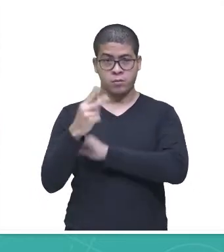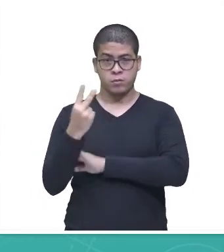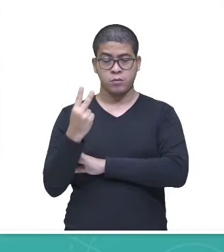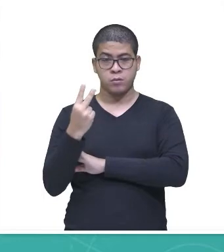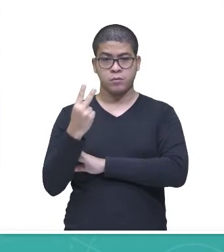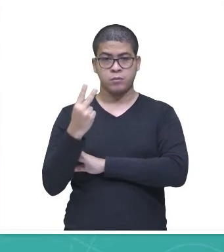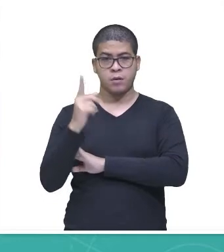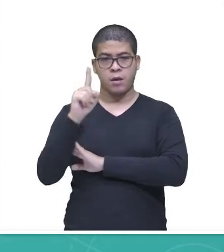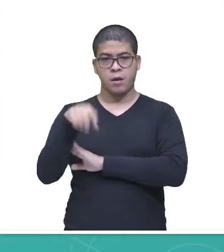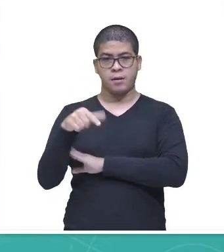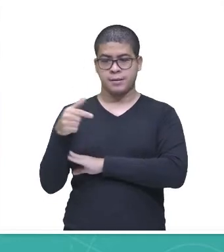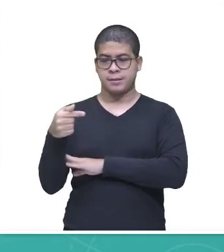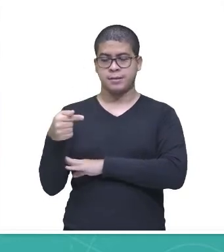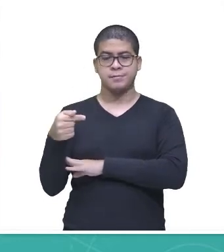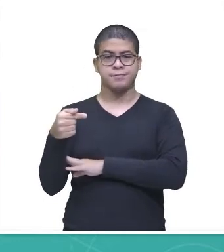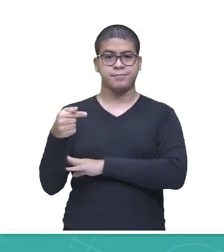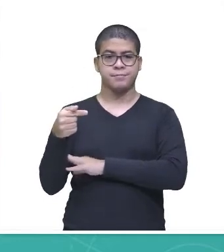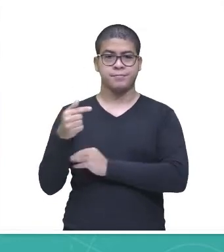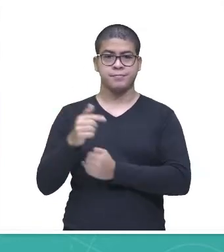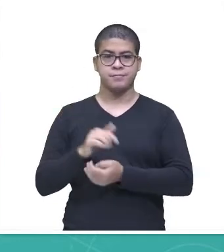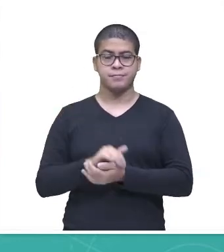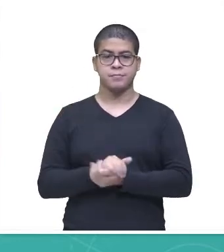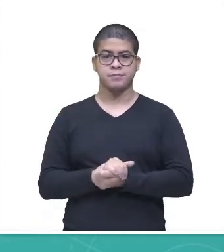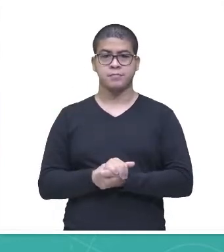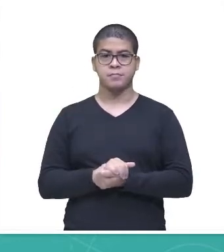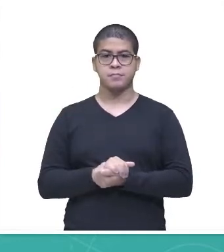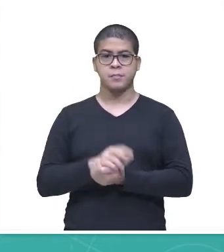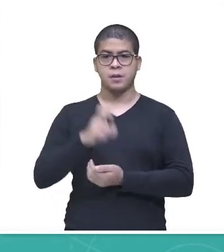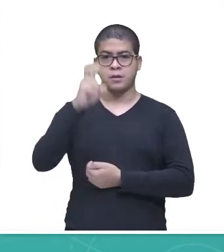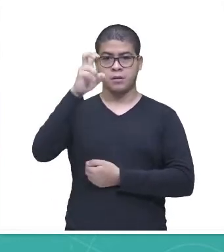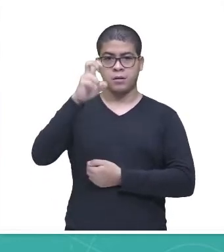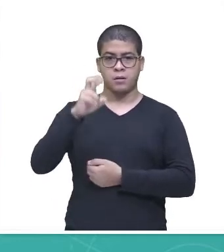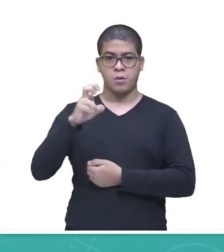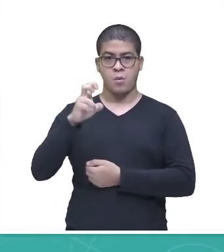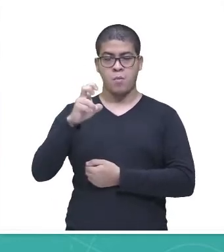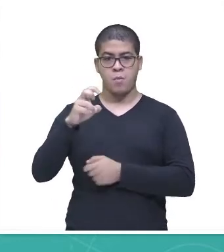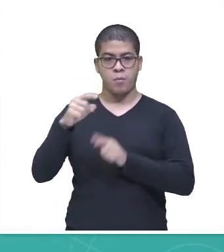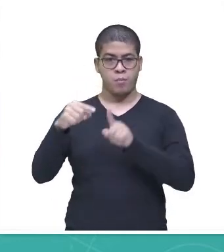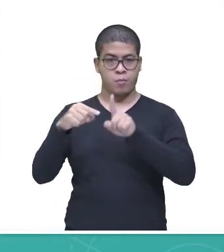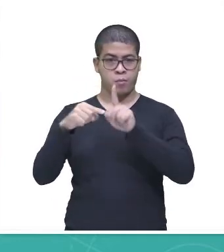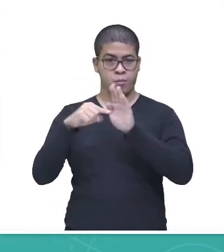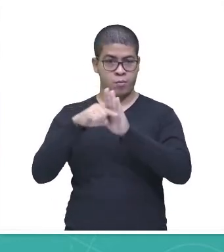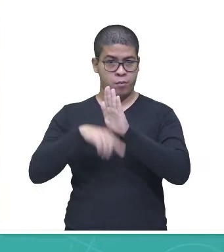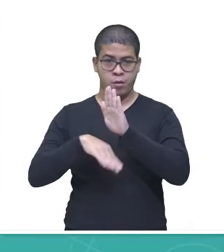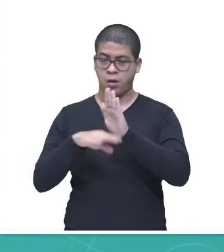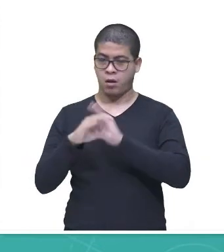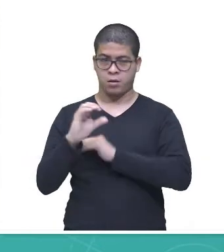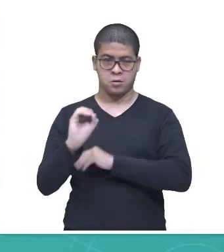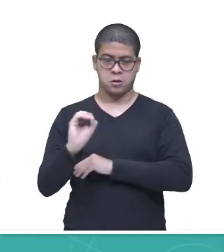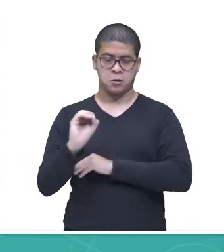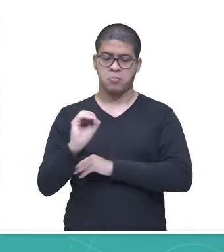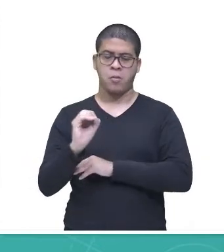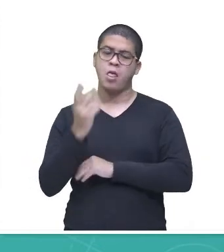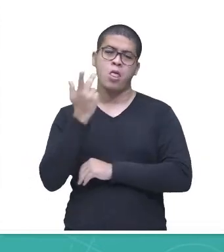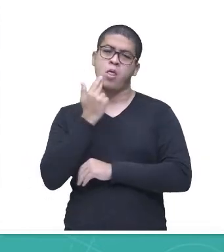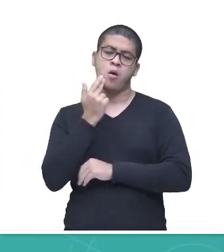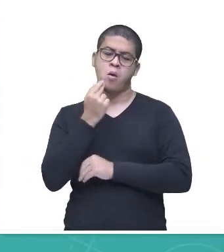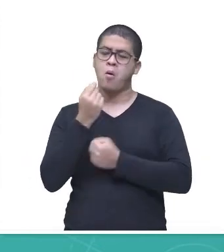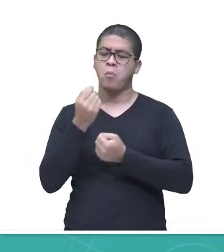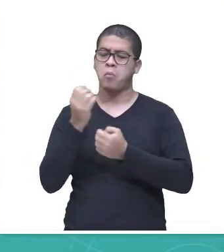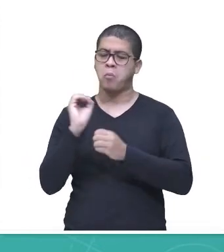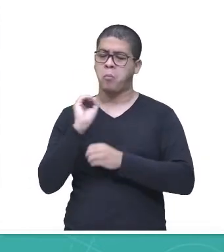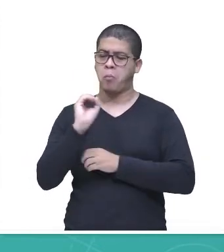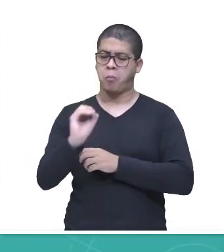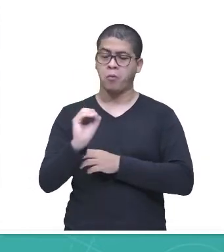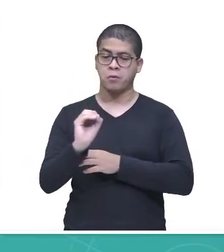igual a 7. 5 menos 5, que é igual a 0. Mas não necessariamente eu preciso ter